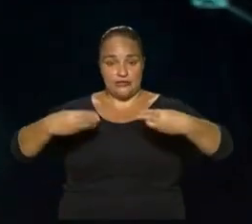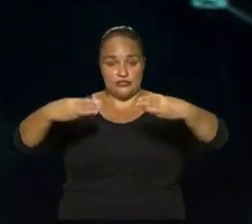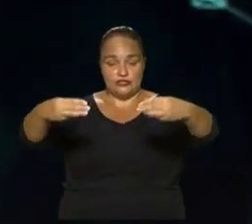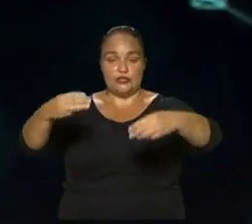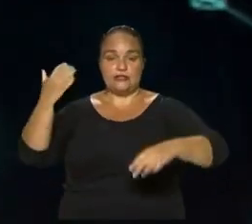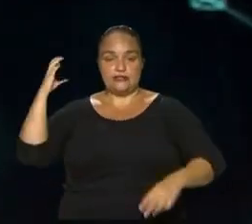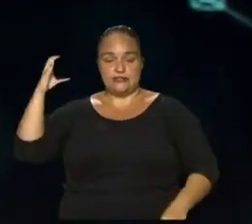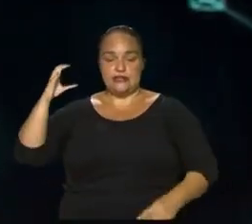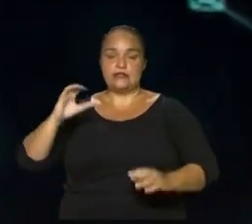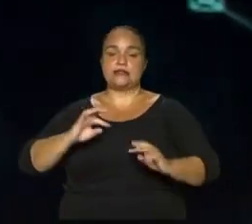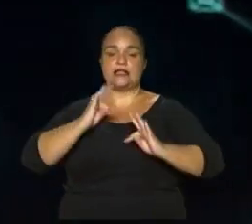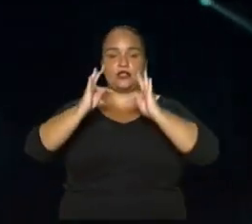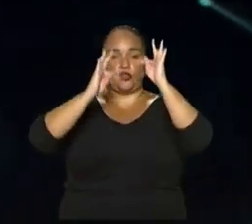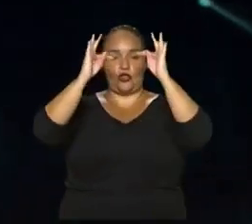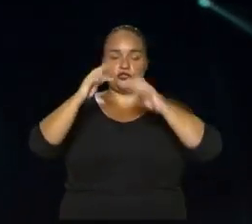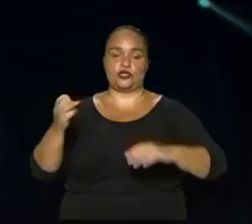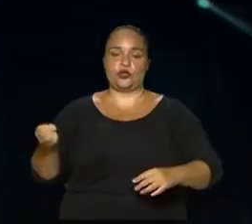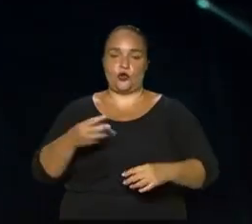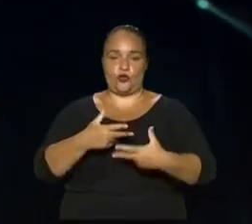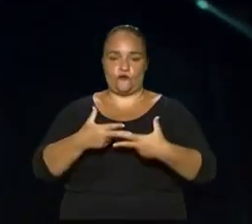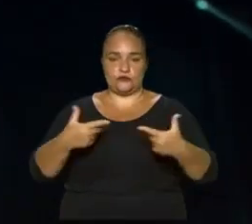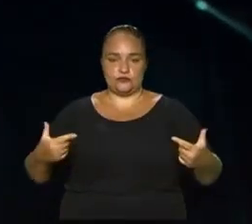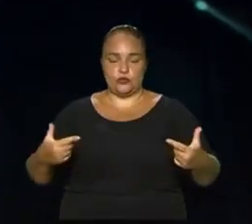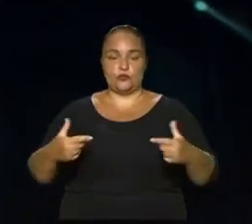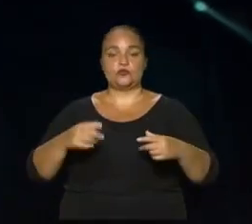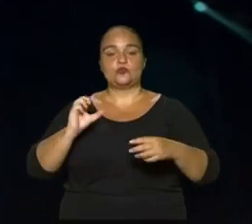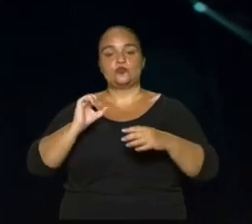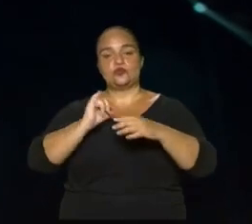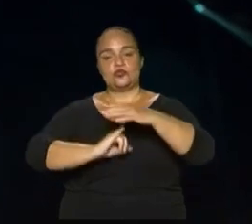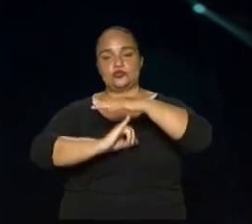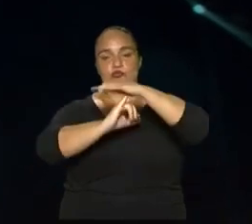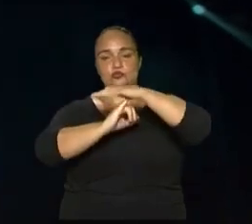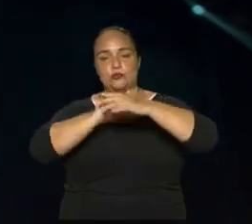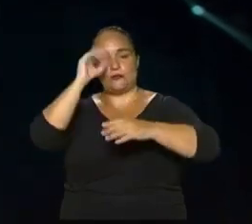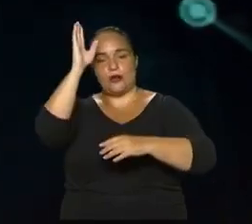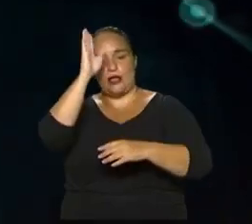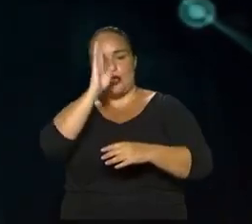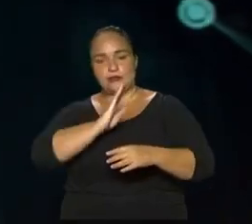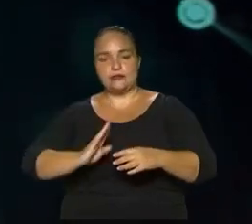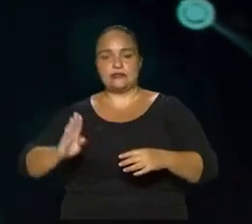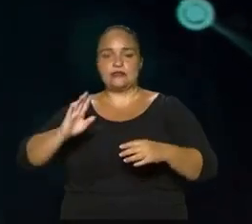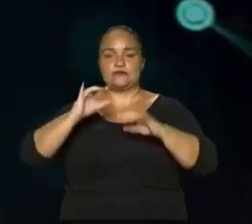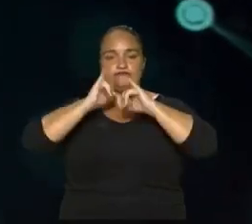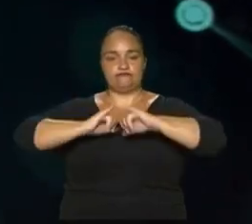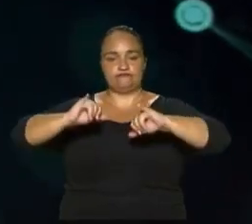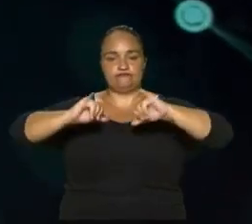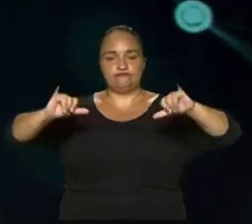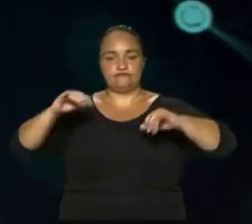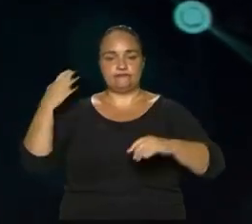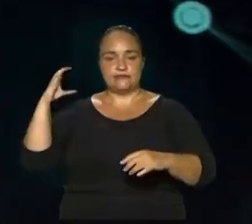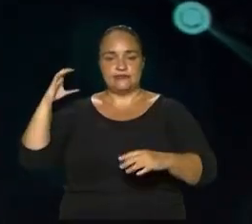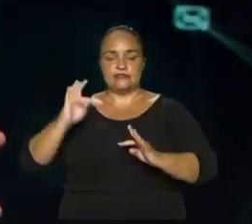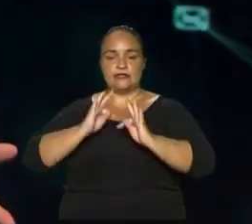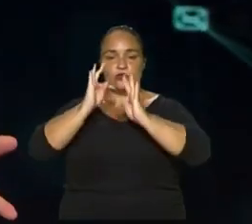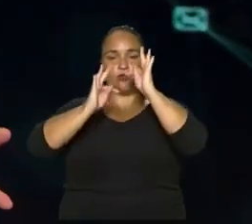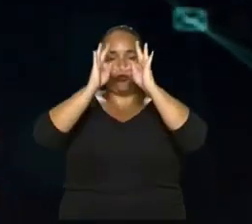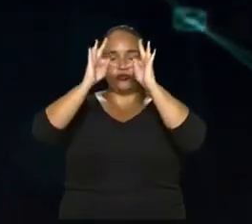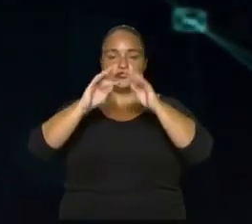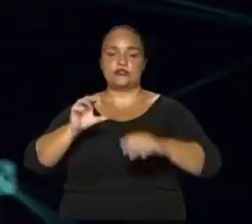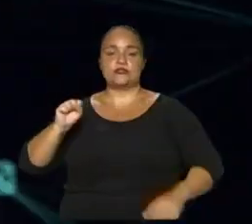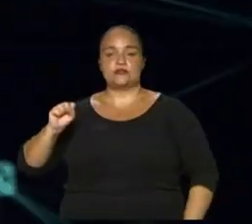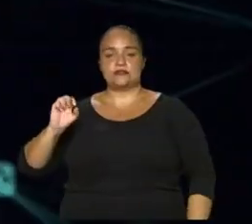Ciência, Tecnologia e Inovações, do Instituto Brasileiro de Informação em Ciência e Tecnologia e do